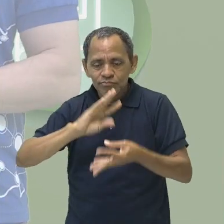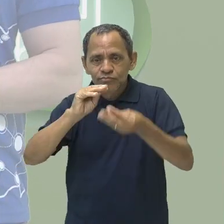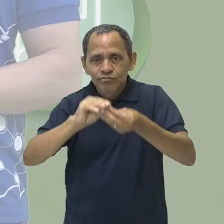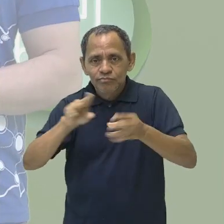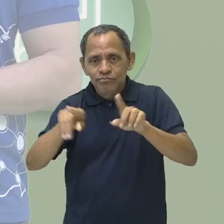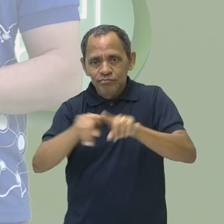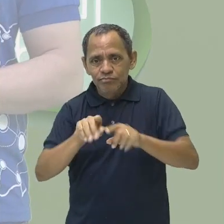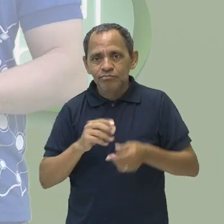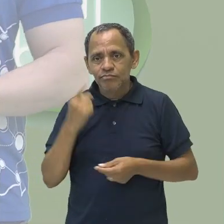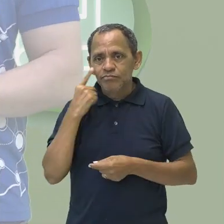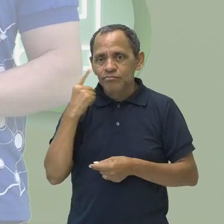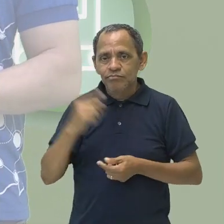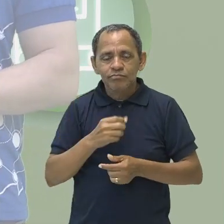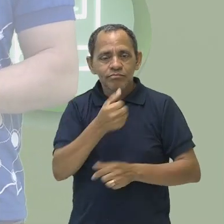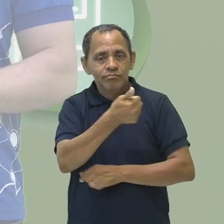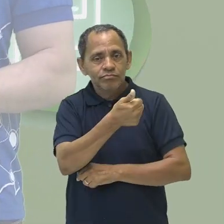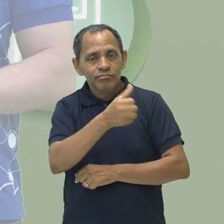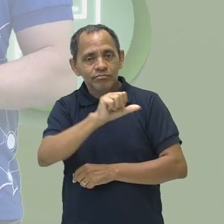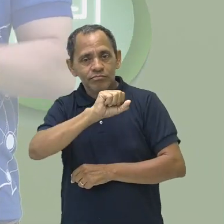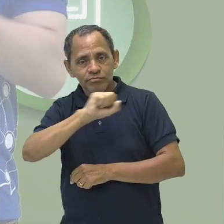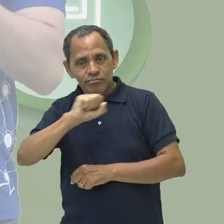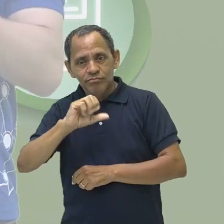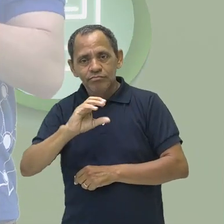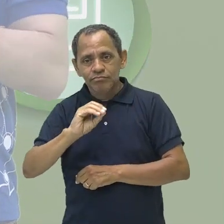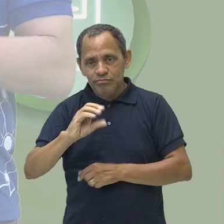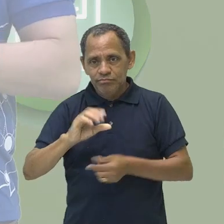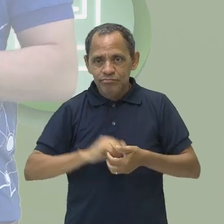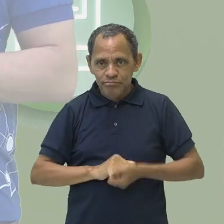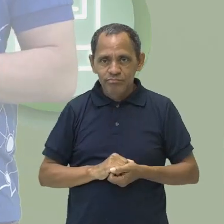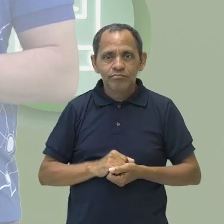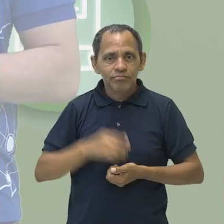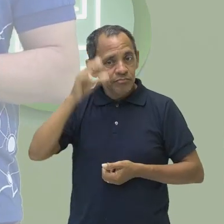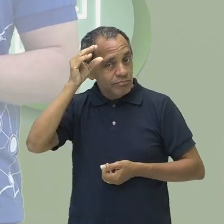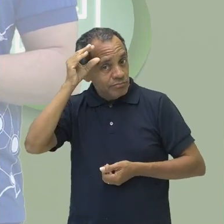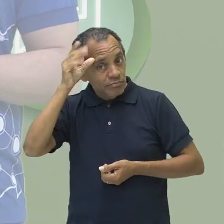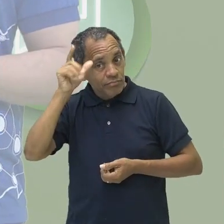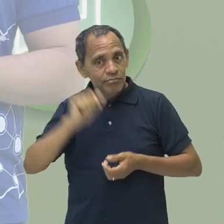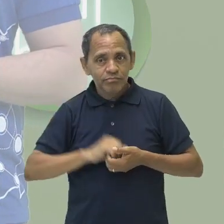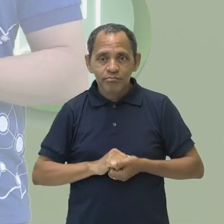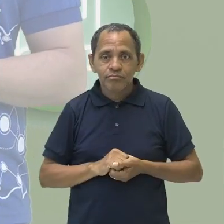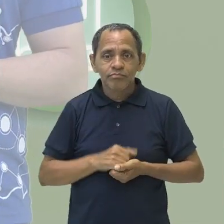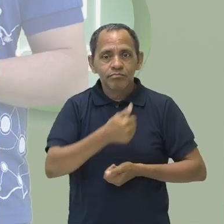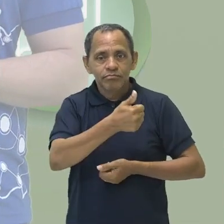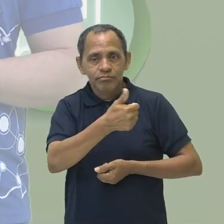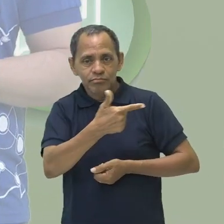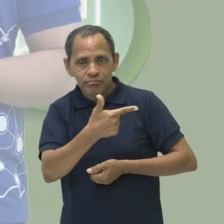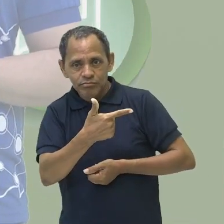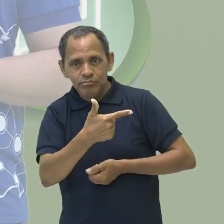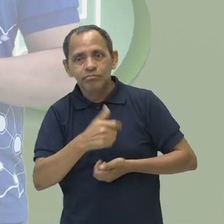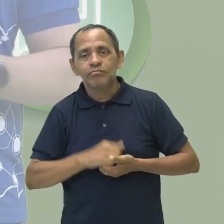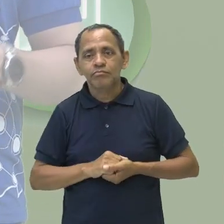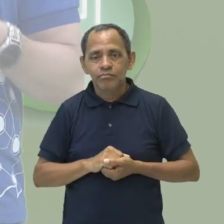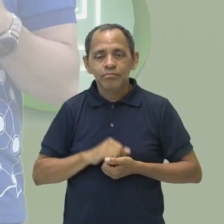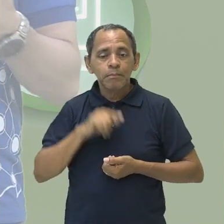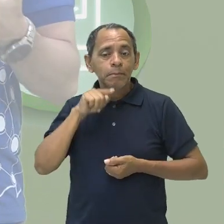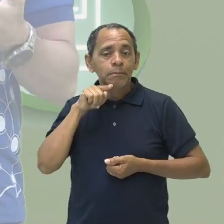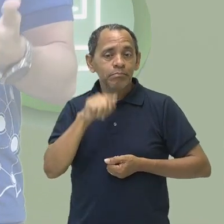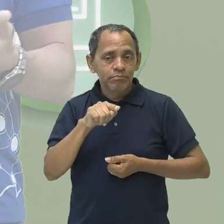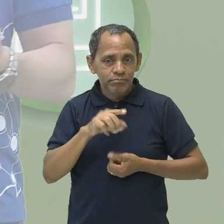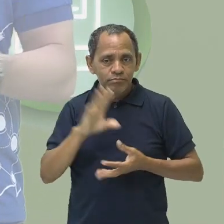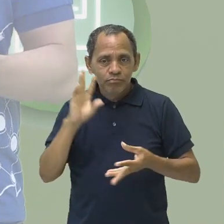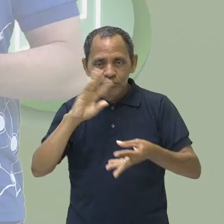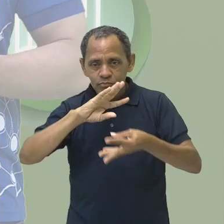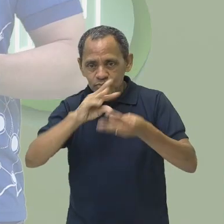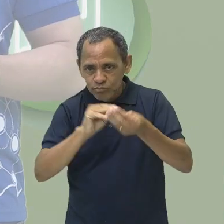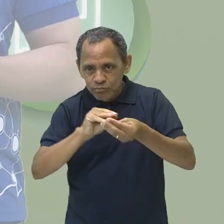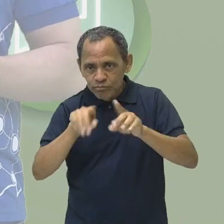aí. Em 1880, conhecia-se cerca de 12 mil compostos. A ciência ainda estava